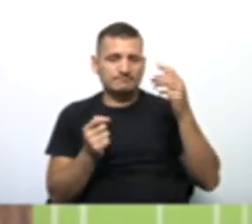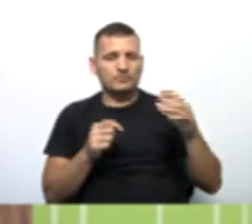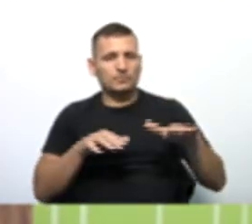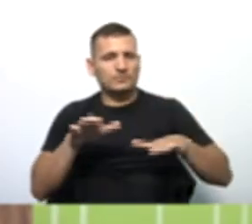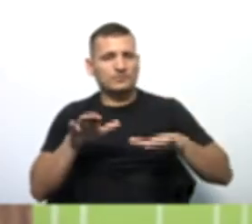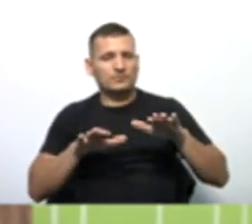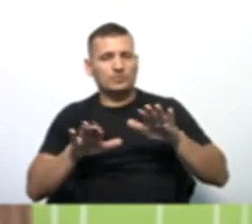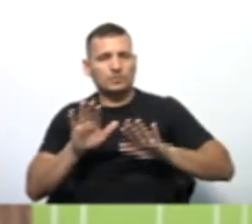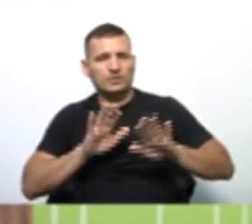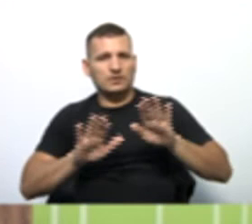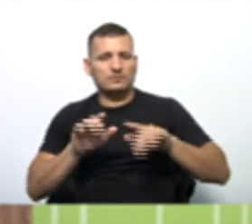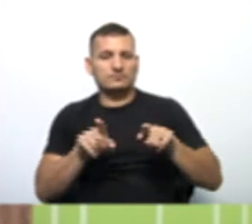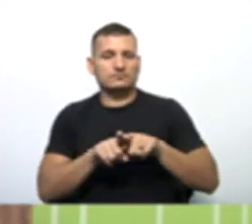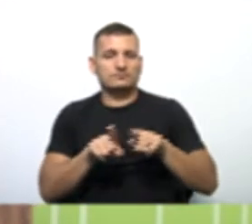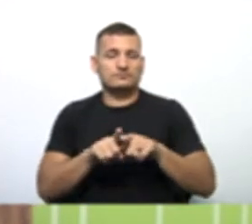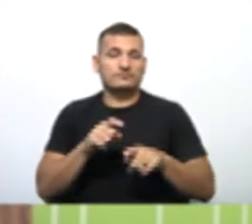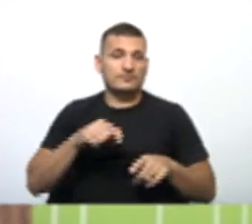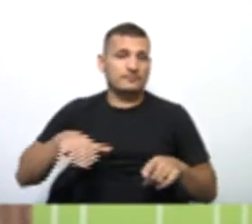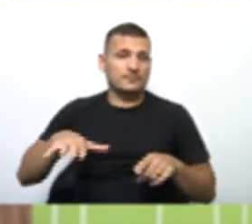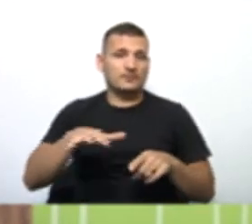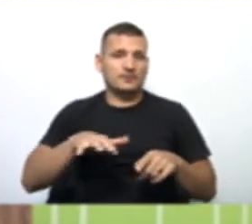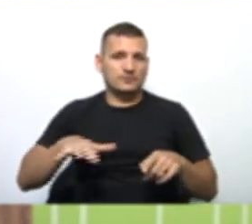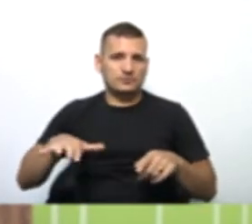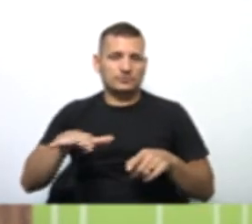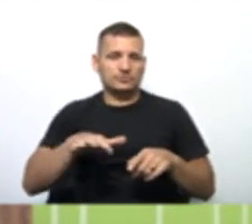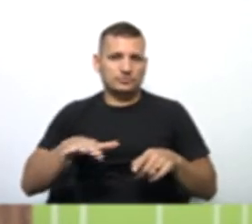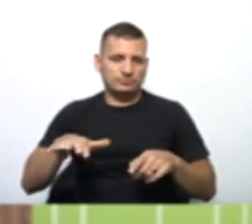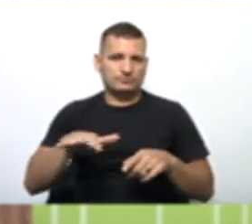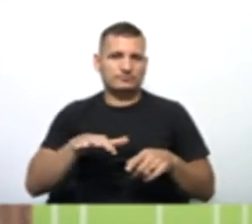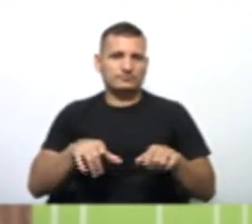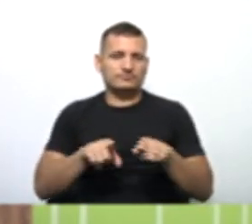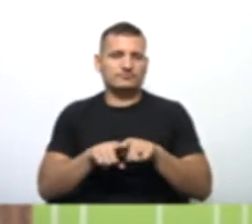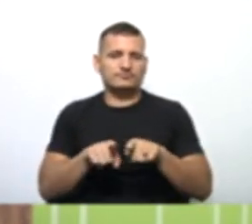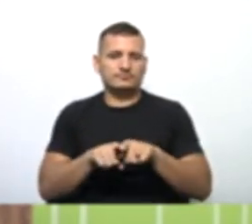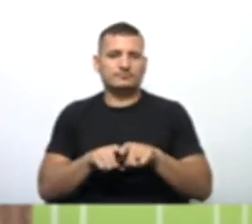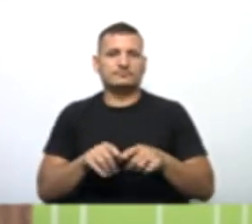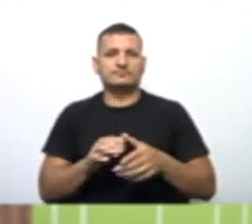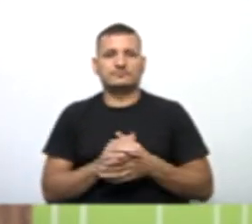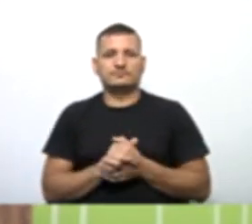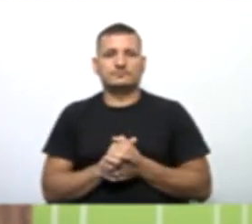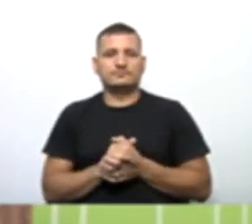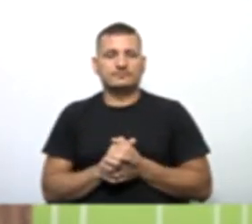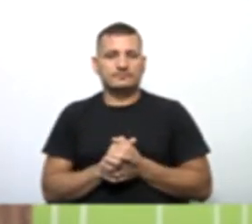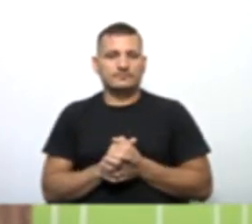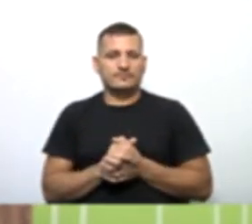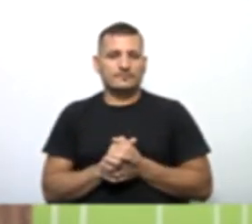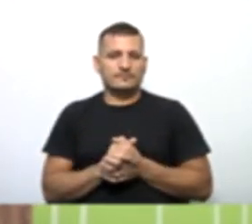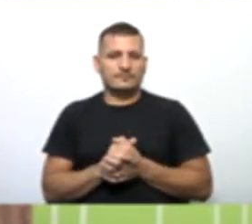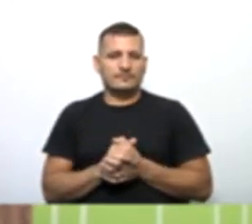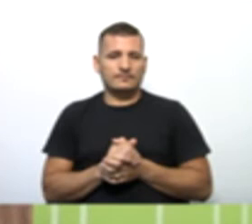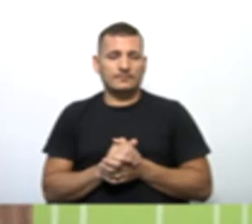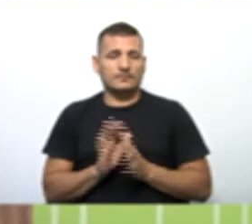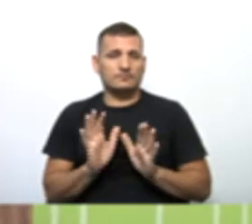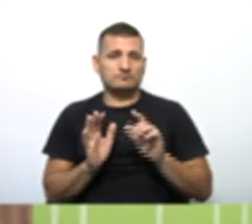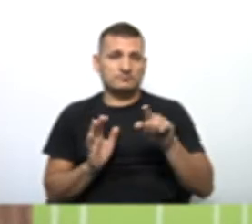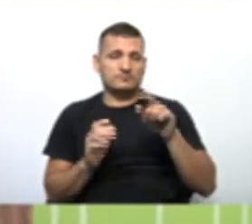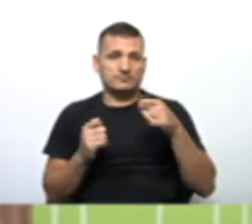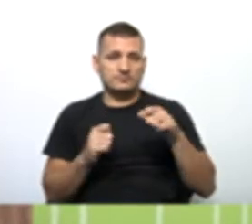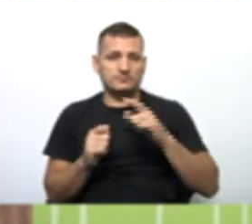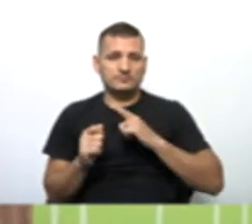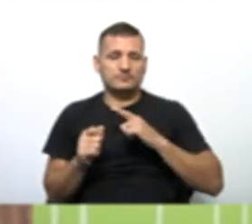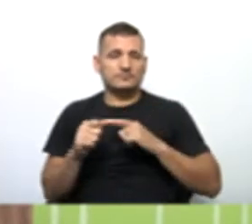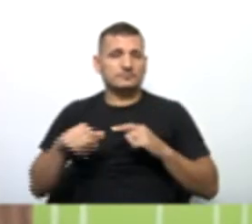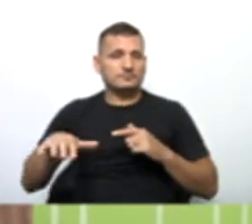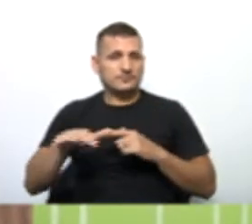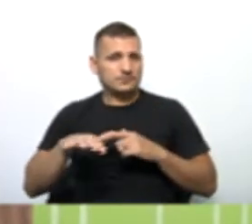segurança no ambiente de desenvolvimento dessas aplicações. Então, Você precisa ter um ambiente